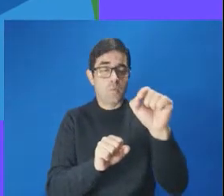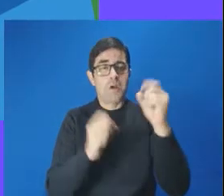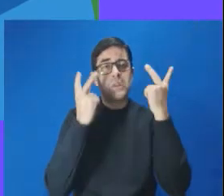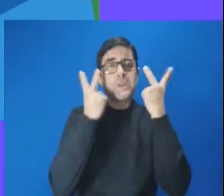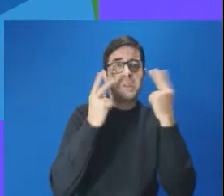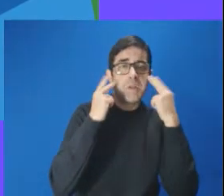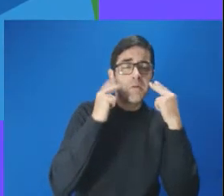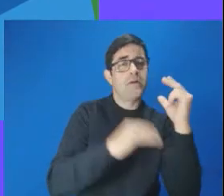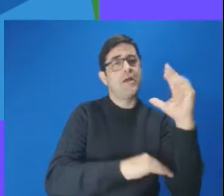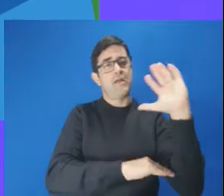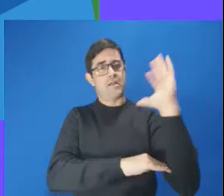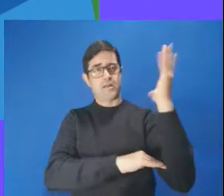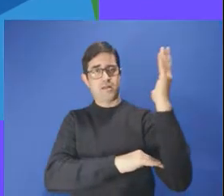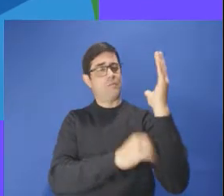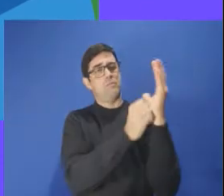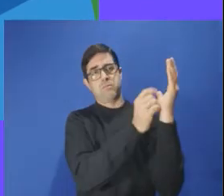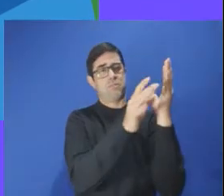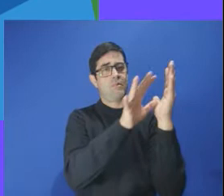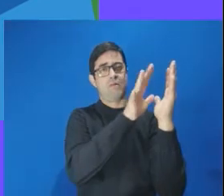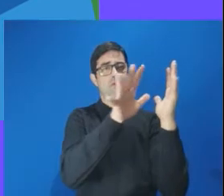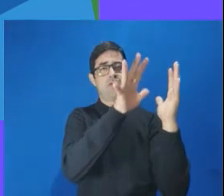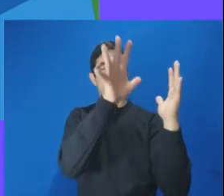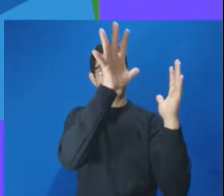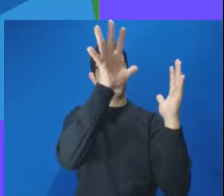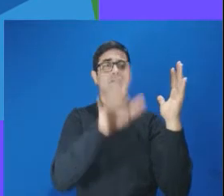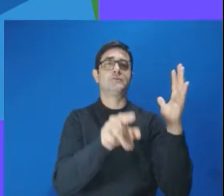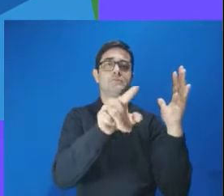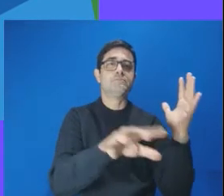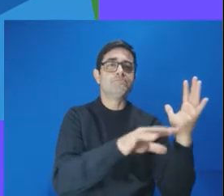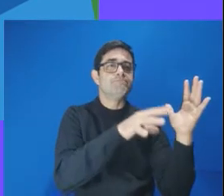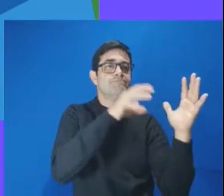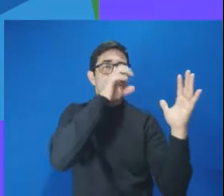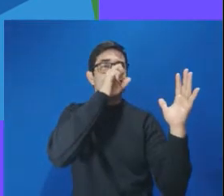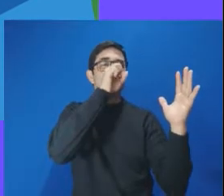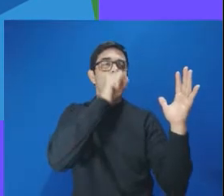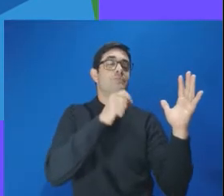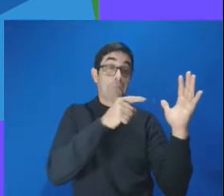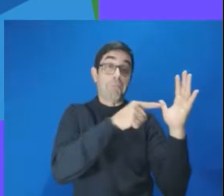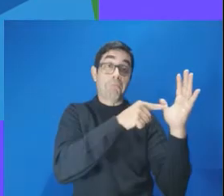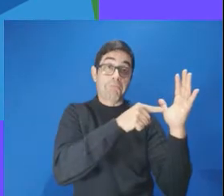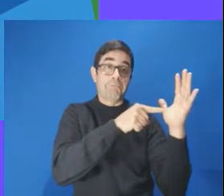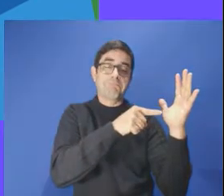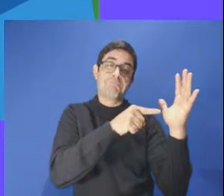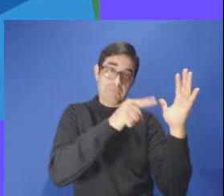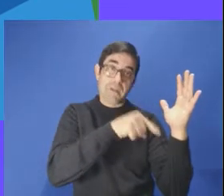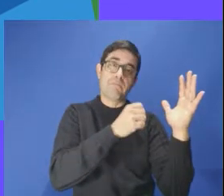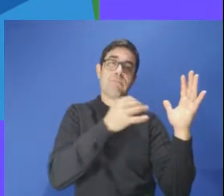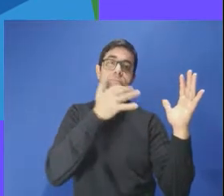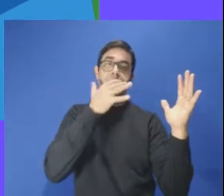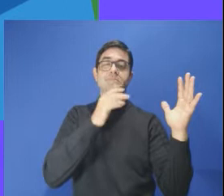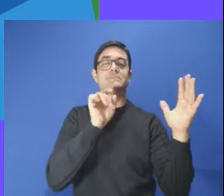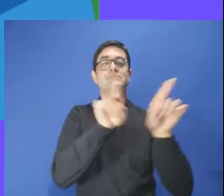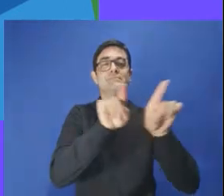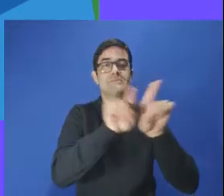ser produzidos tanto em processos naturais, as plantas produzem muitos compostos orgânicos voláteis, se a gente sente cheiro de flor é exatamente por